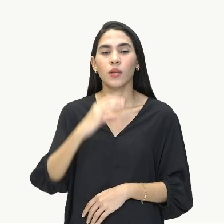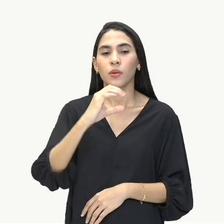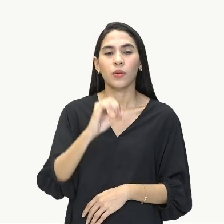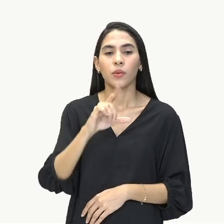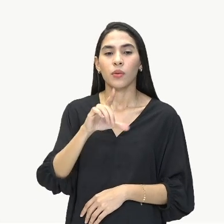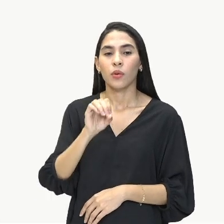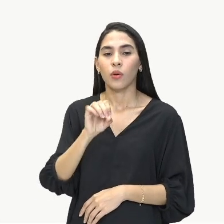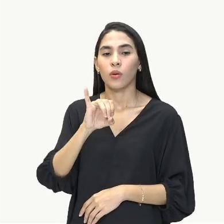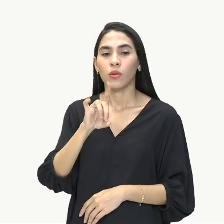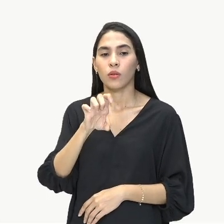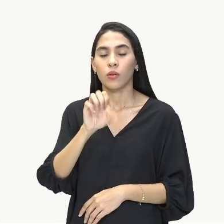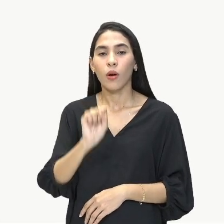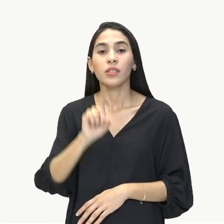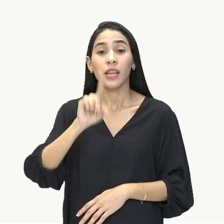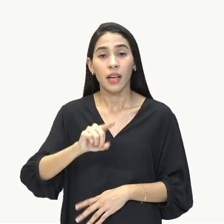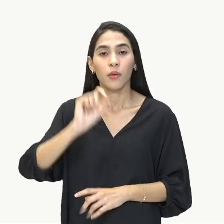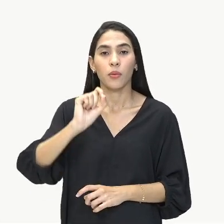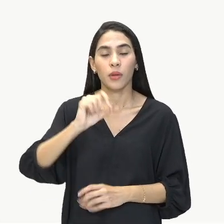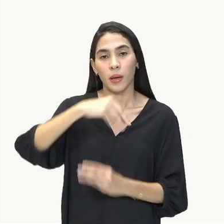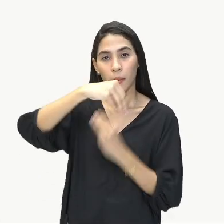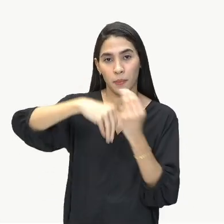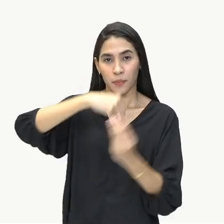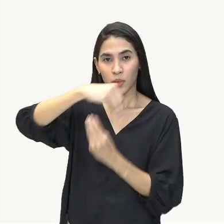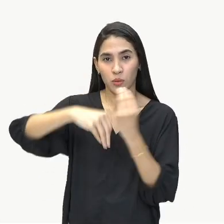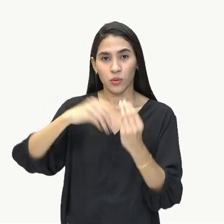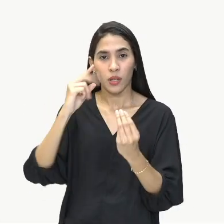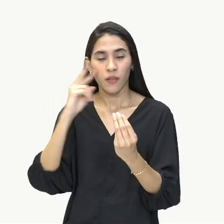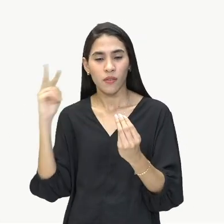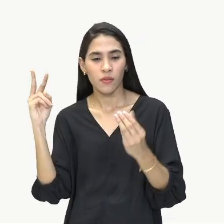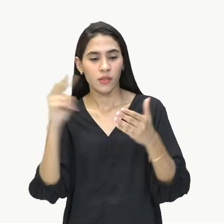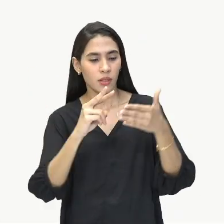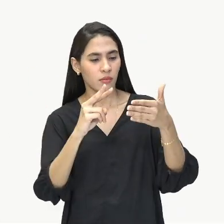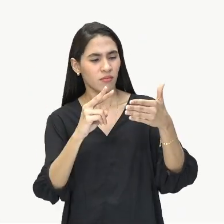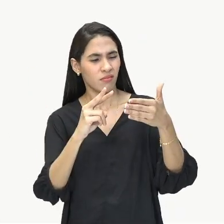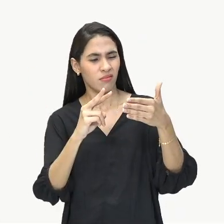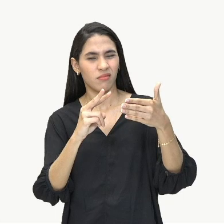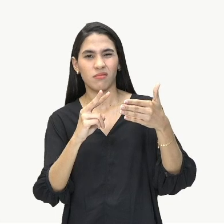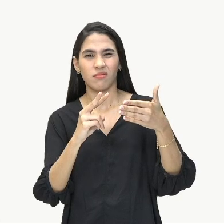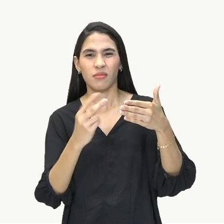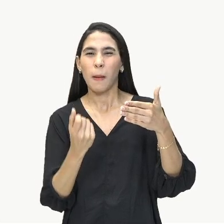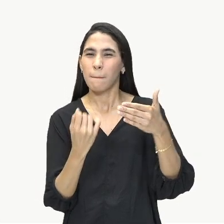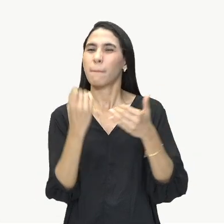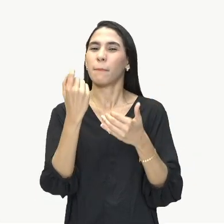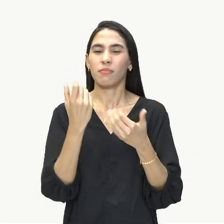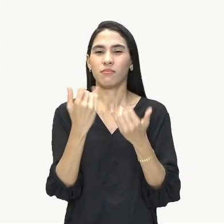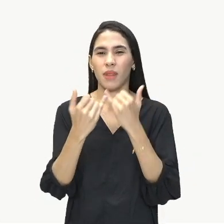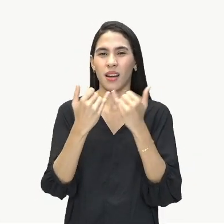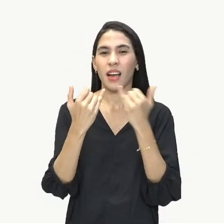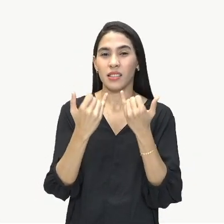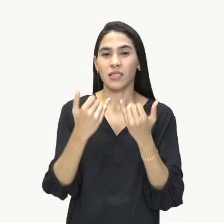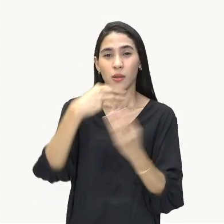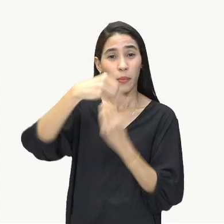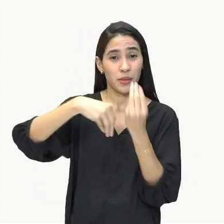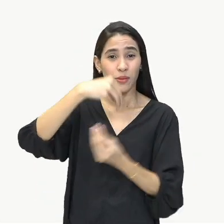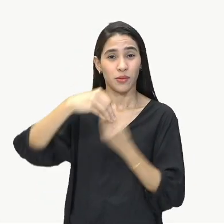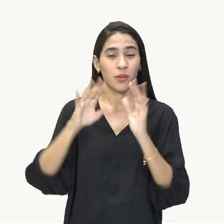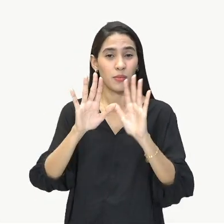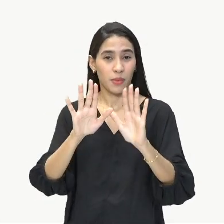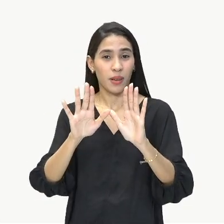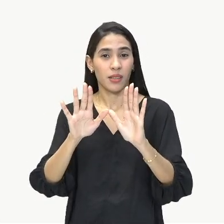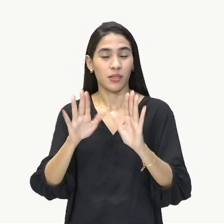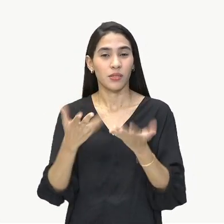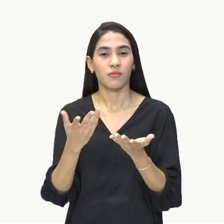São misturas que a olho nu você pensa até que é uma solução. Mas,